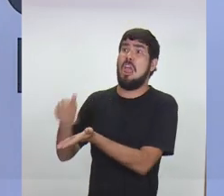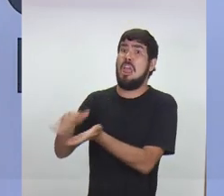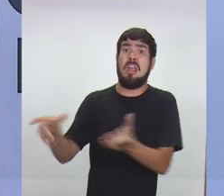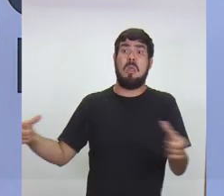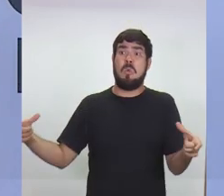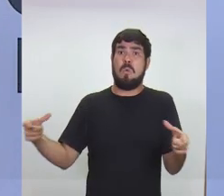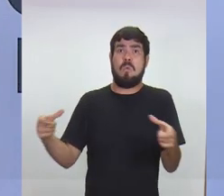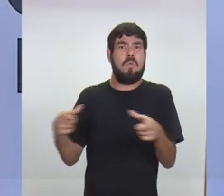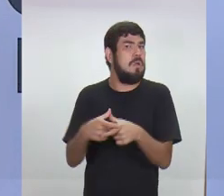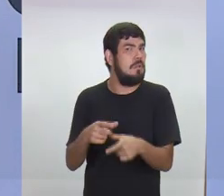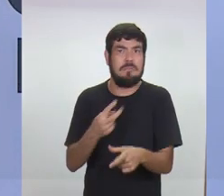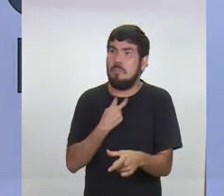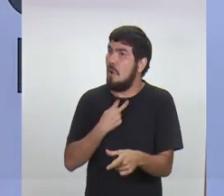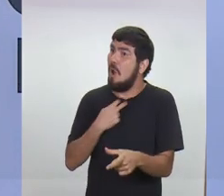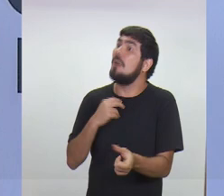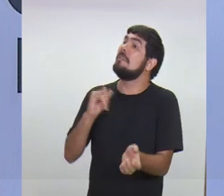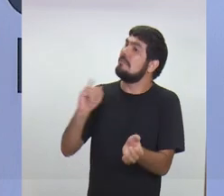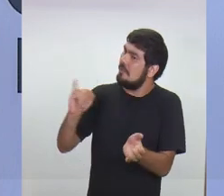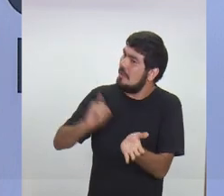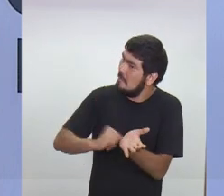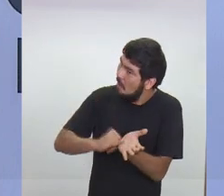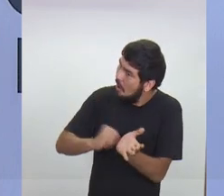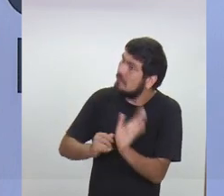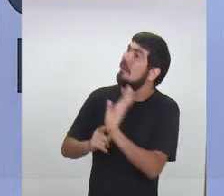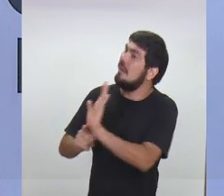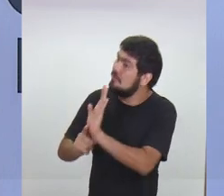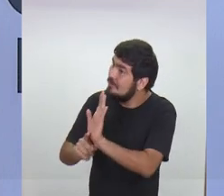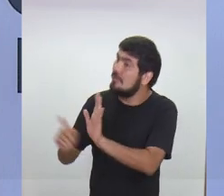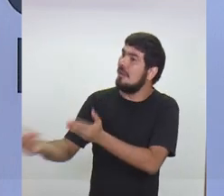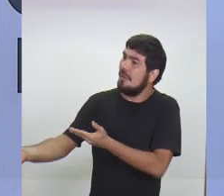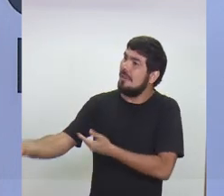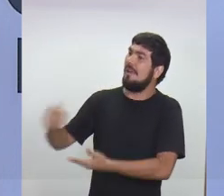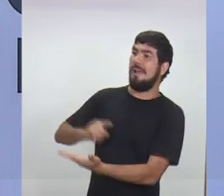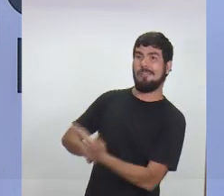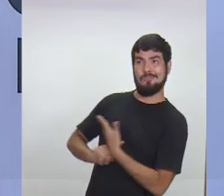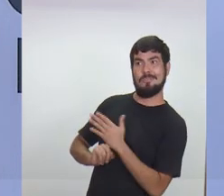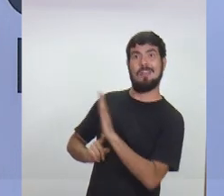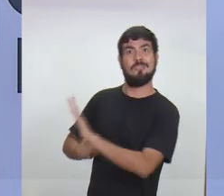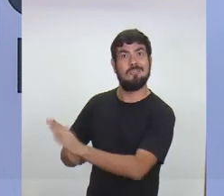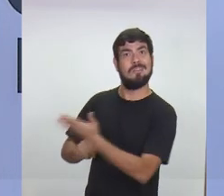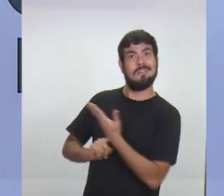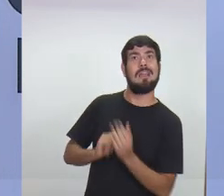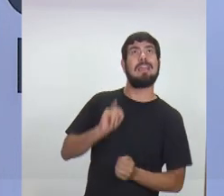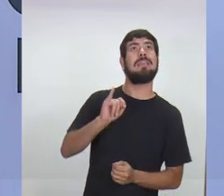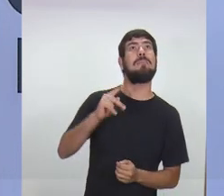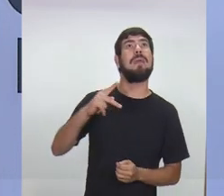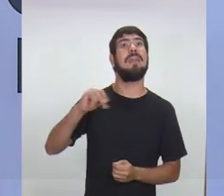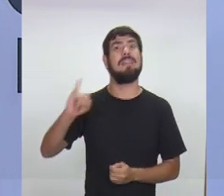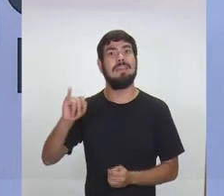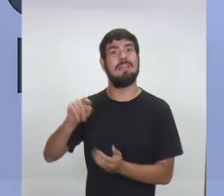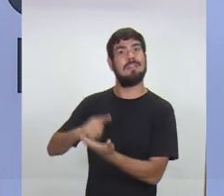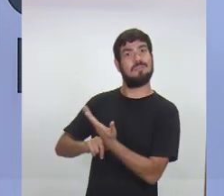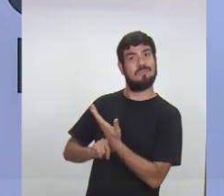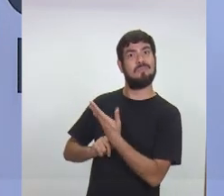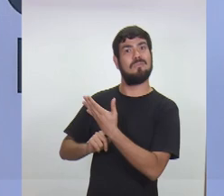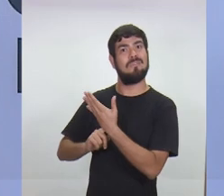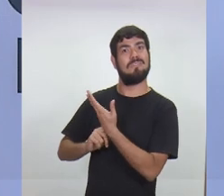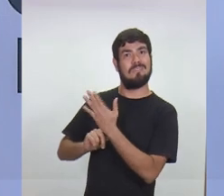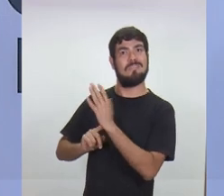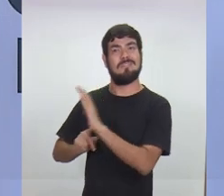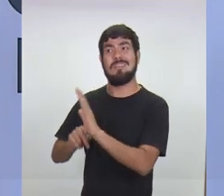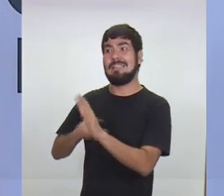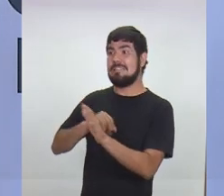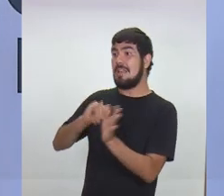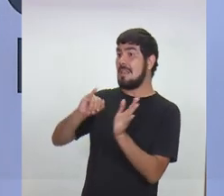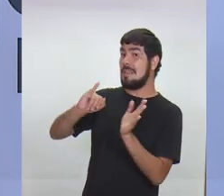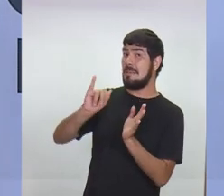trabalhadores isso é a contrapartida dos impostos que nós estamos fazendo as execuções no ipi e do ir tudo isso que vem de isenção para